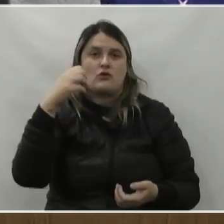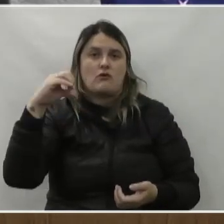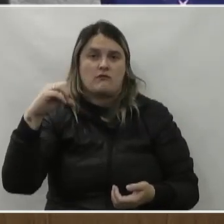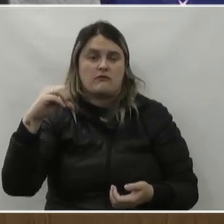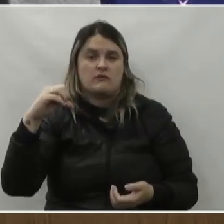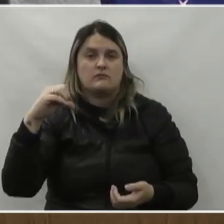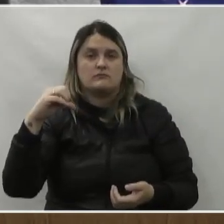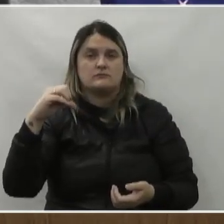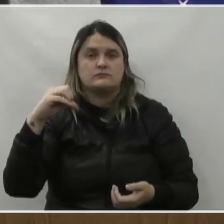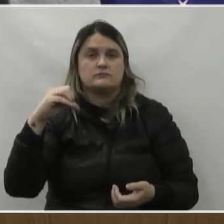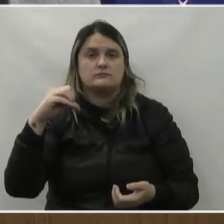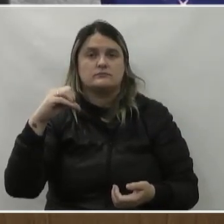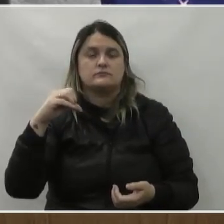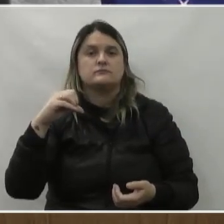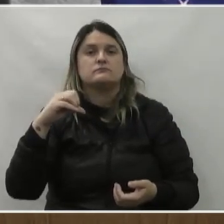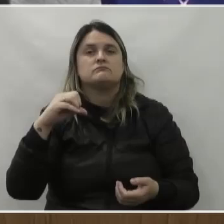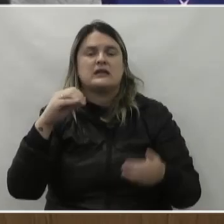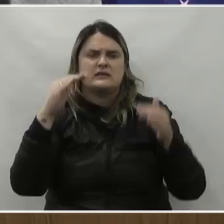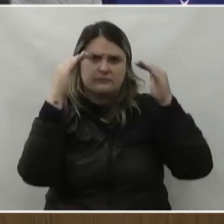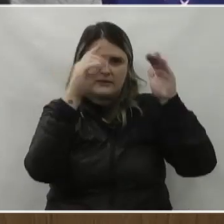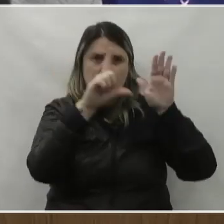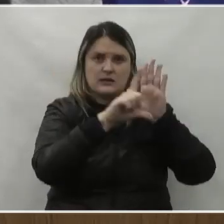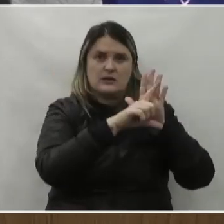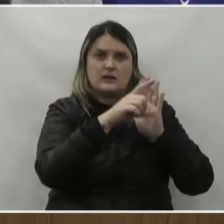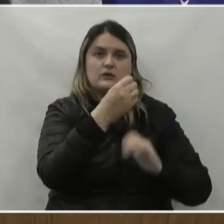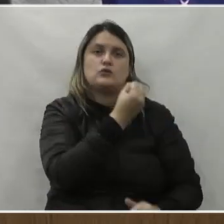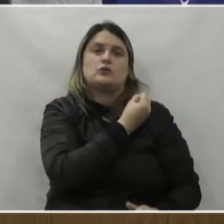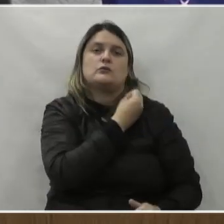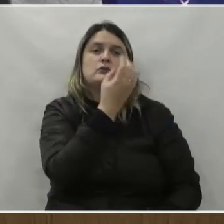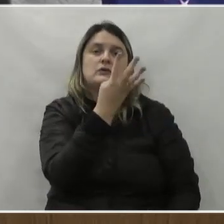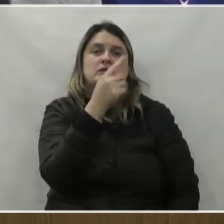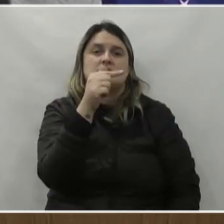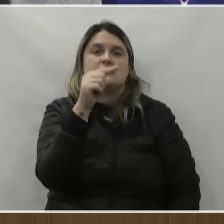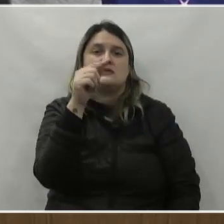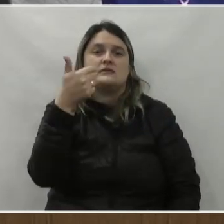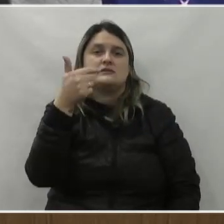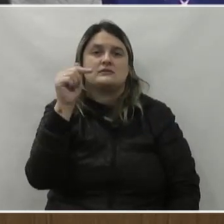02/2019, nos termos da Lei Municipal número